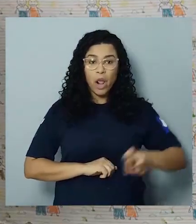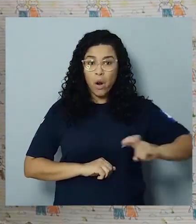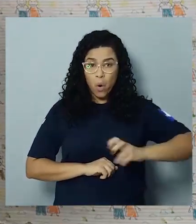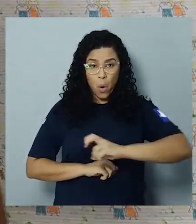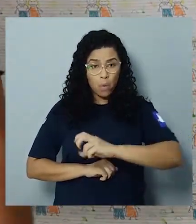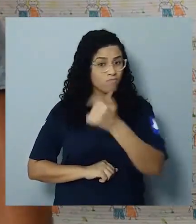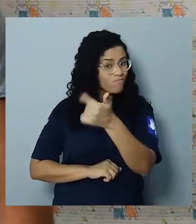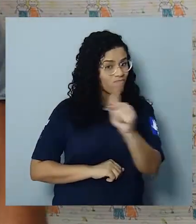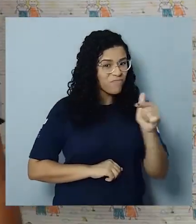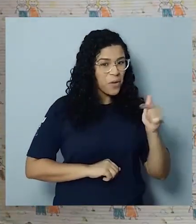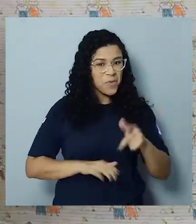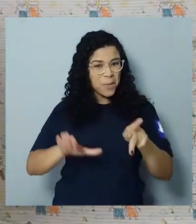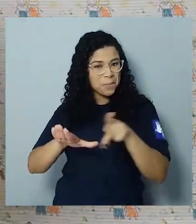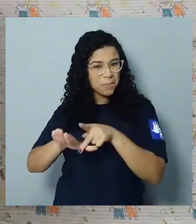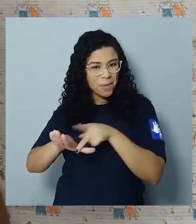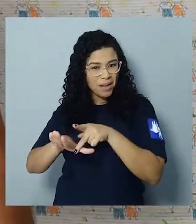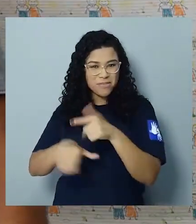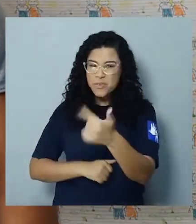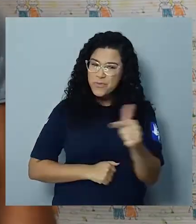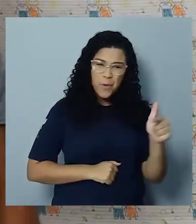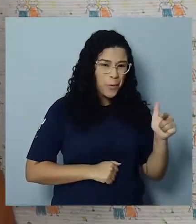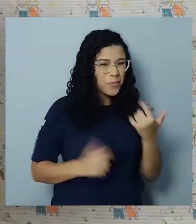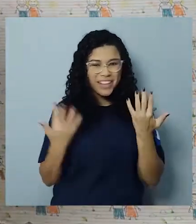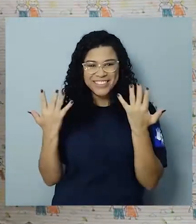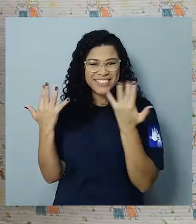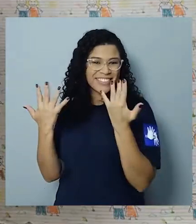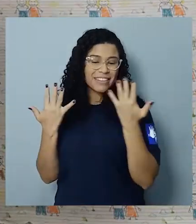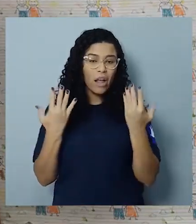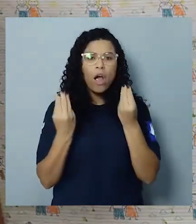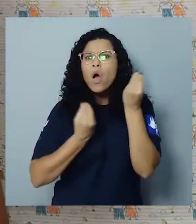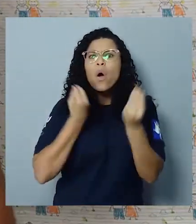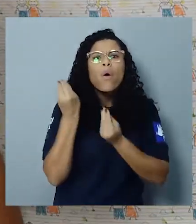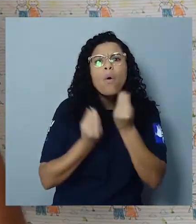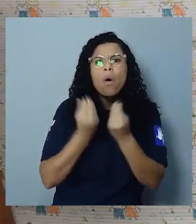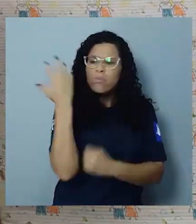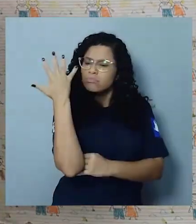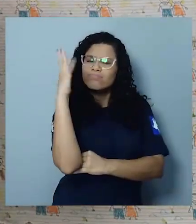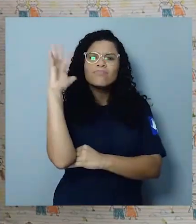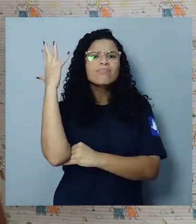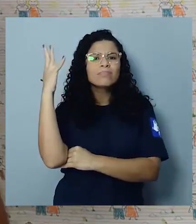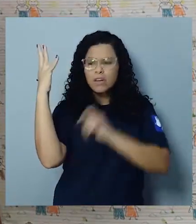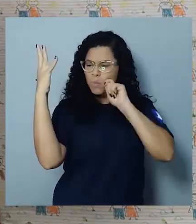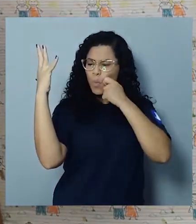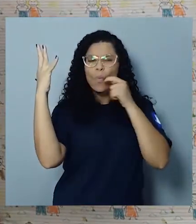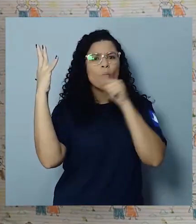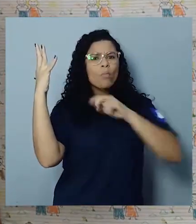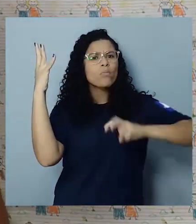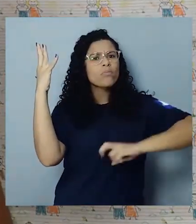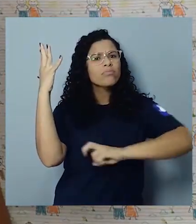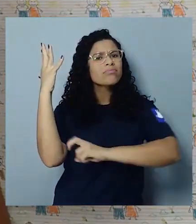samba cobra não tem pé a cobra não tem mão como vai ficar tão Brastemp do